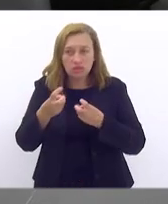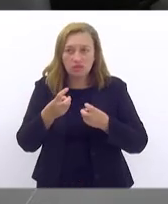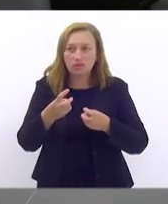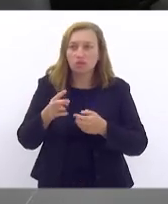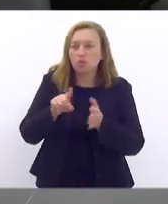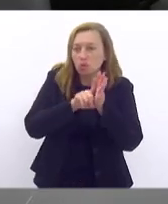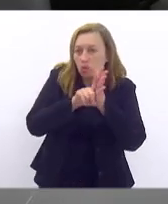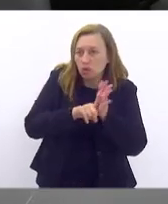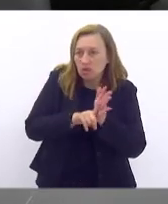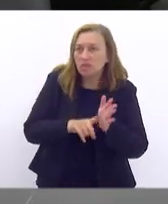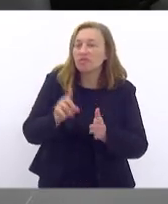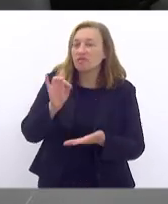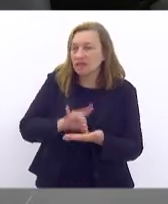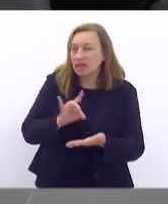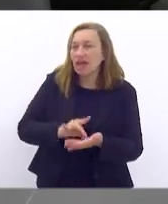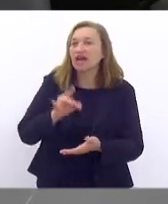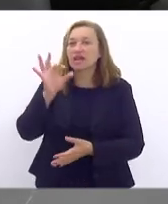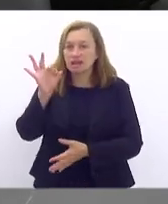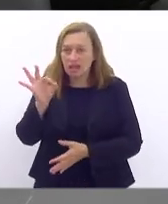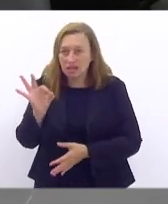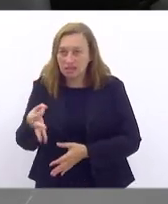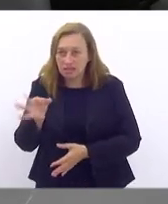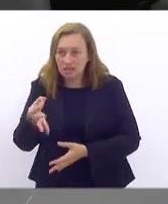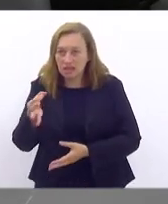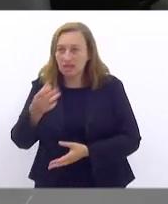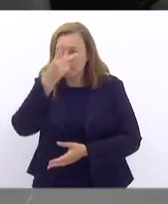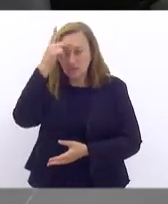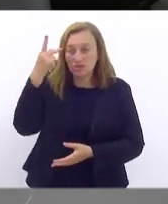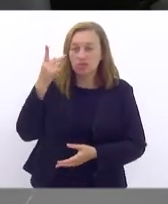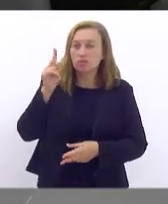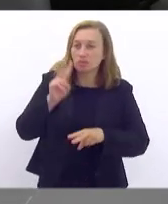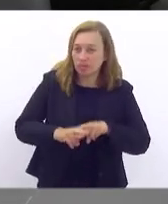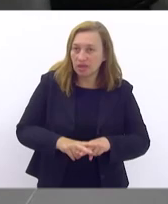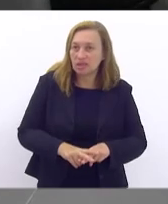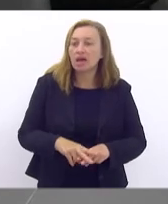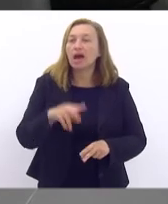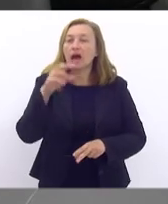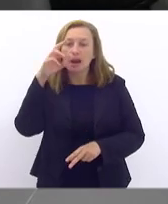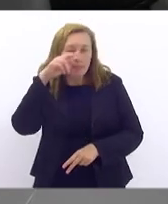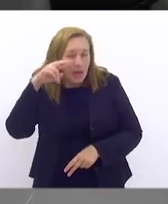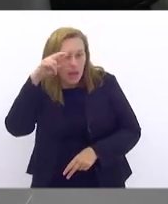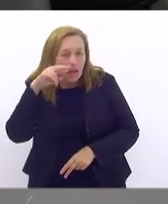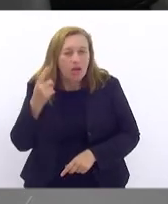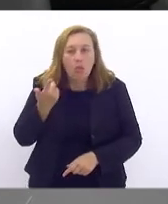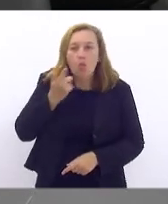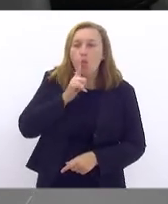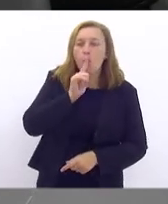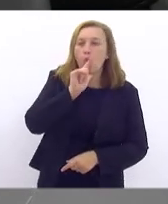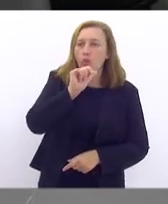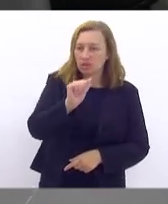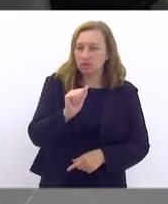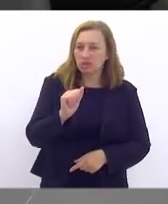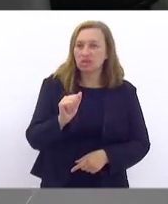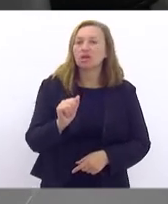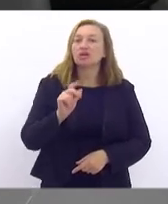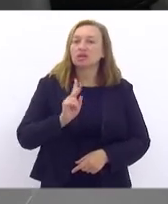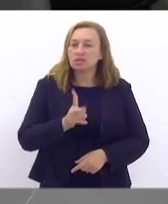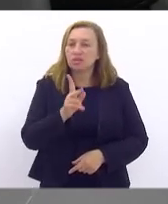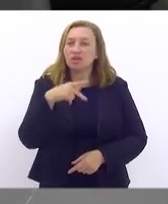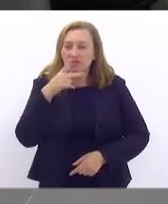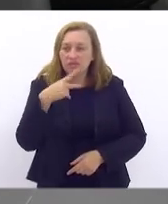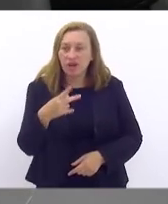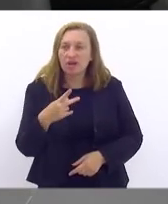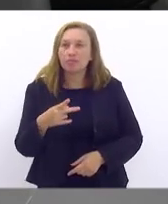era aquele outro. Então, a perícia conseguiu... e eu sempre digo que a perícia é